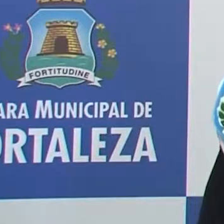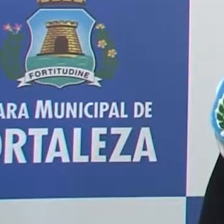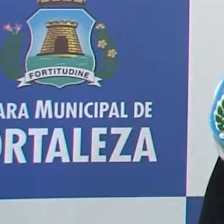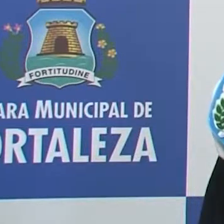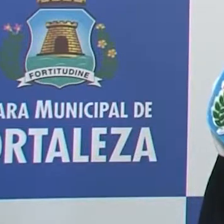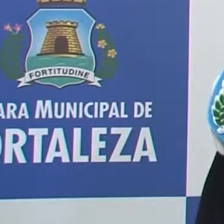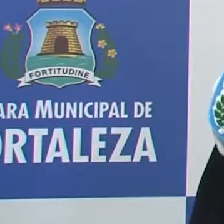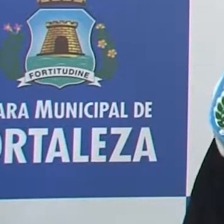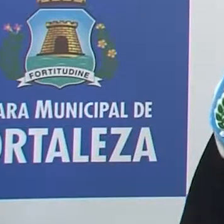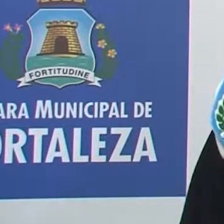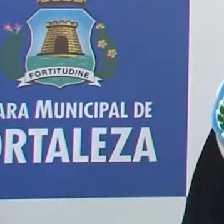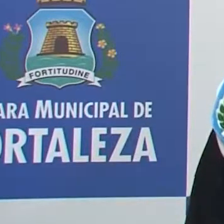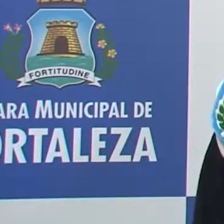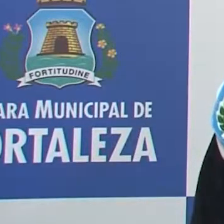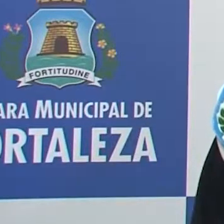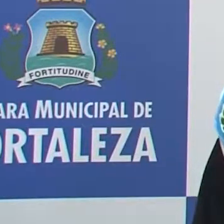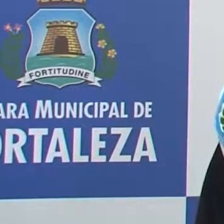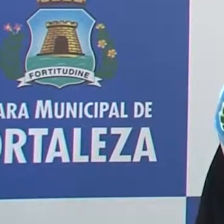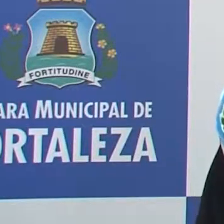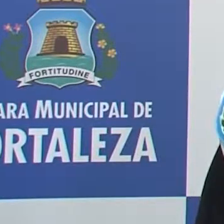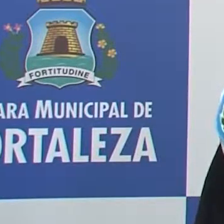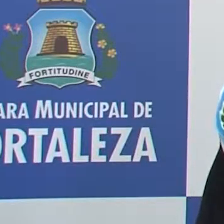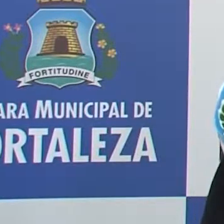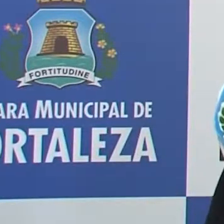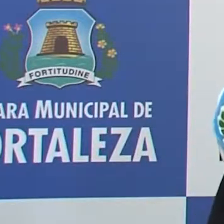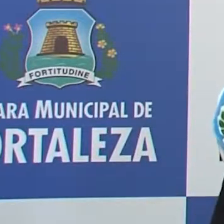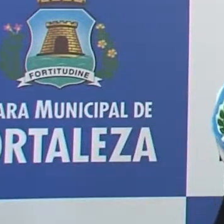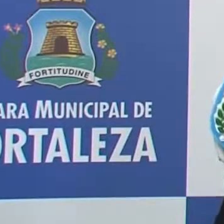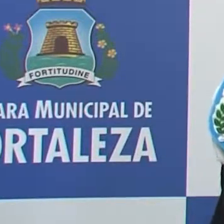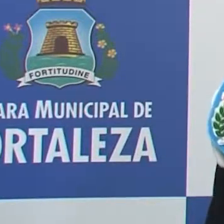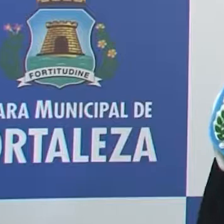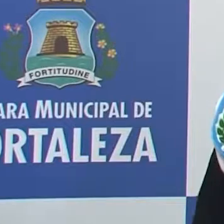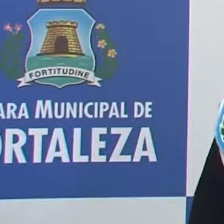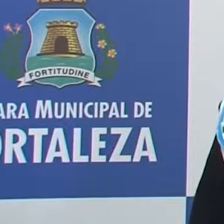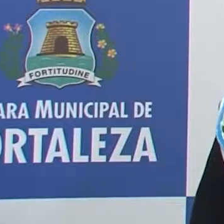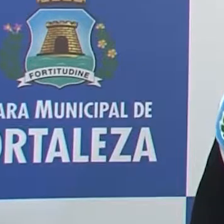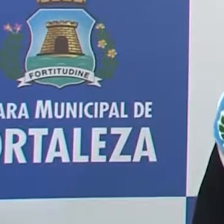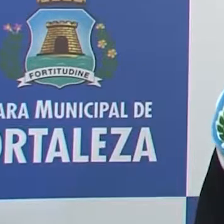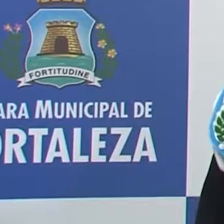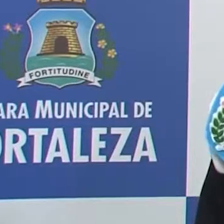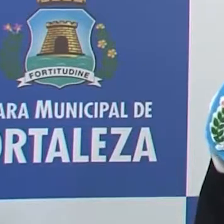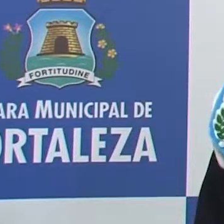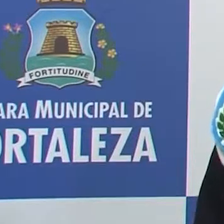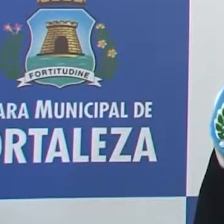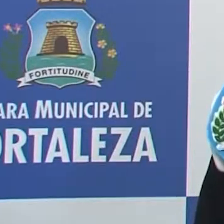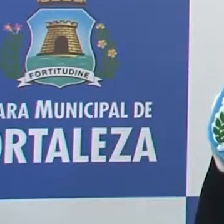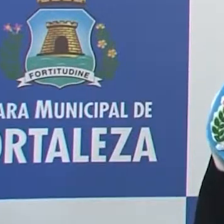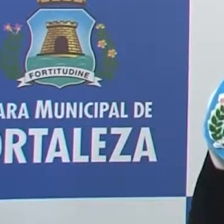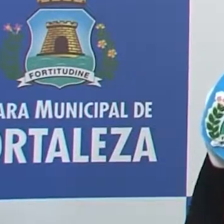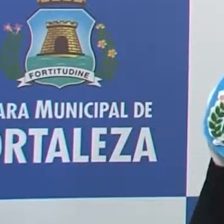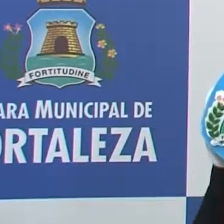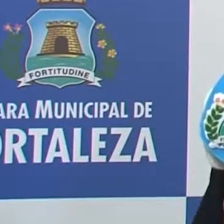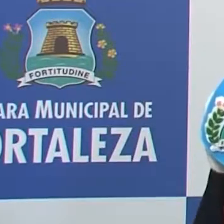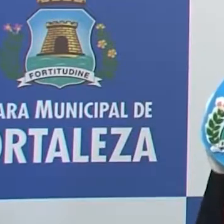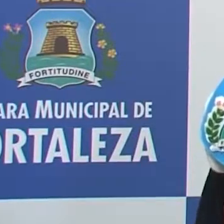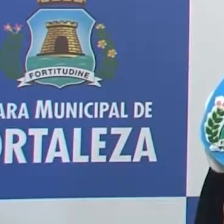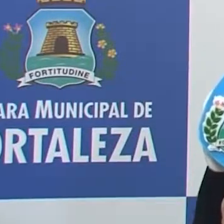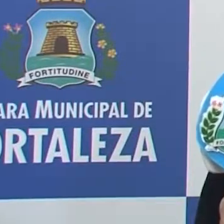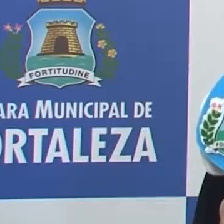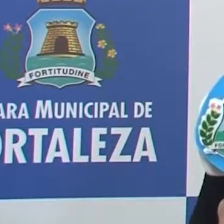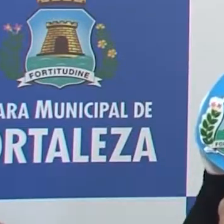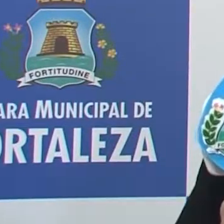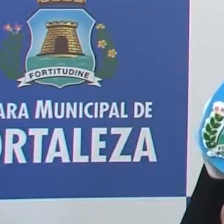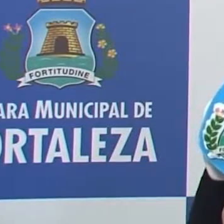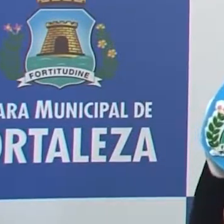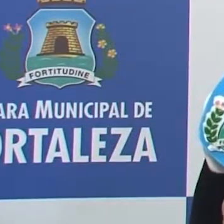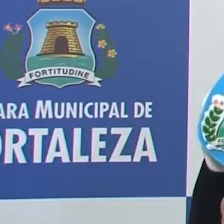de Fortaleza, especialmente a classe trabalhadora, que, segundo informações que chegam a nós, serão as mais